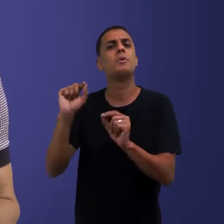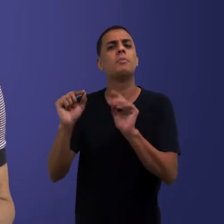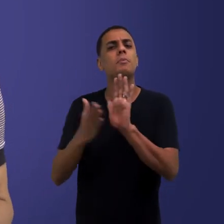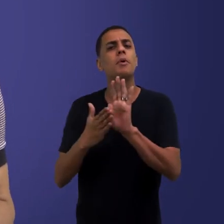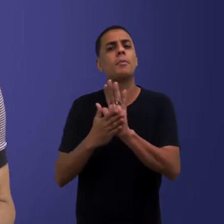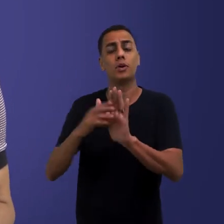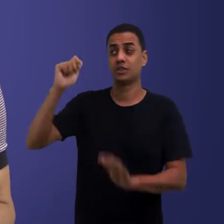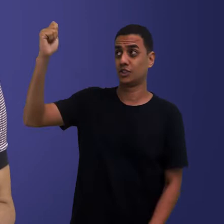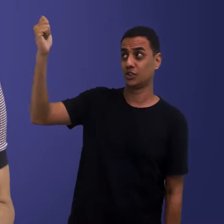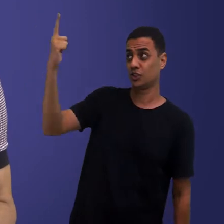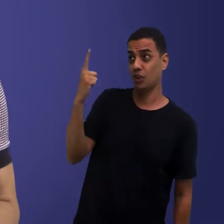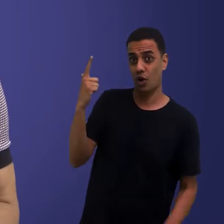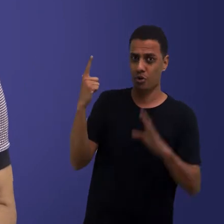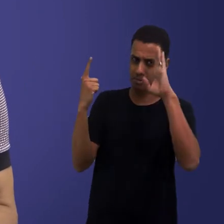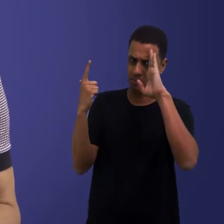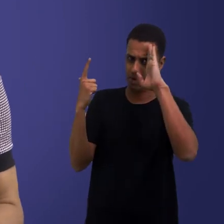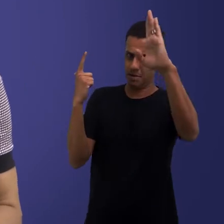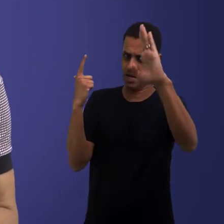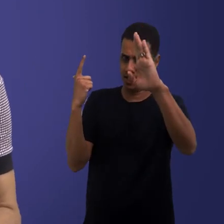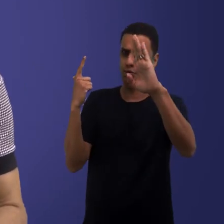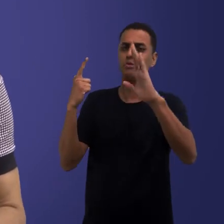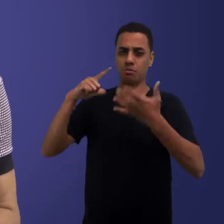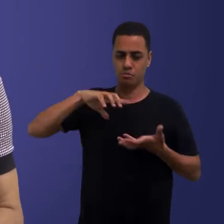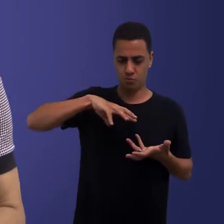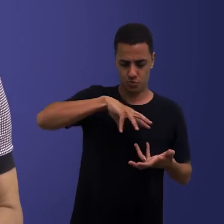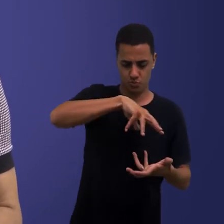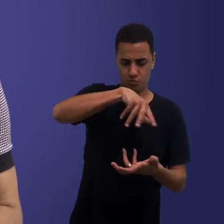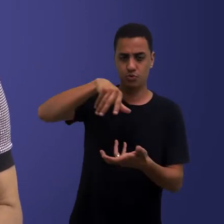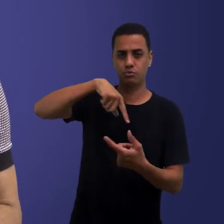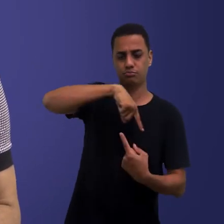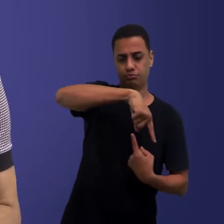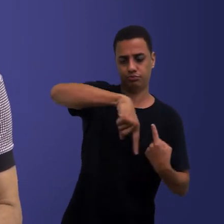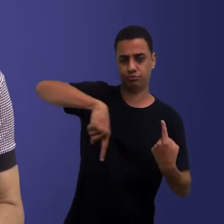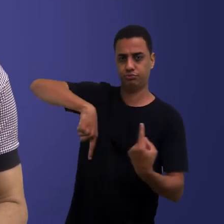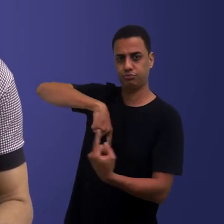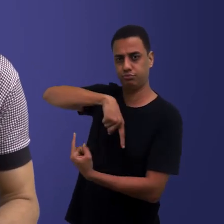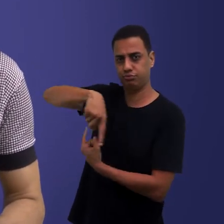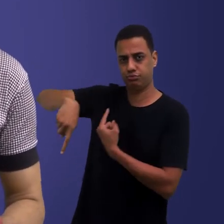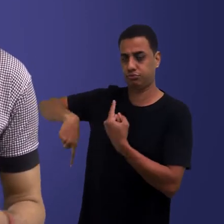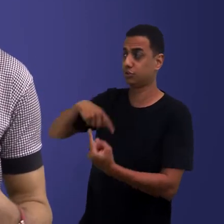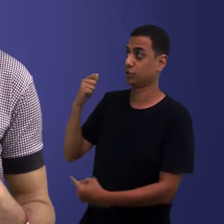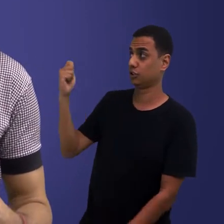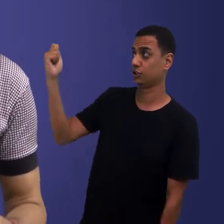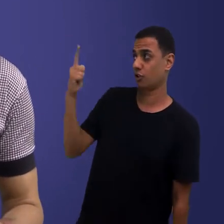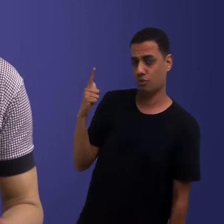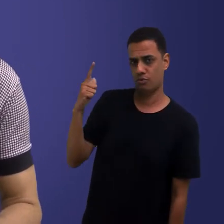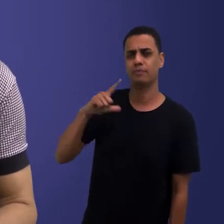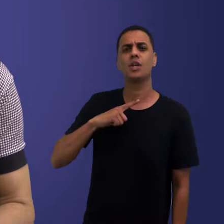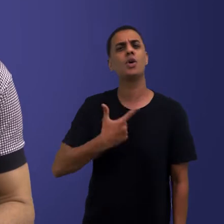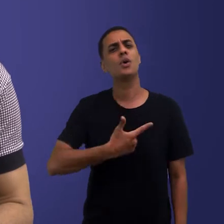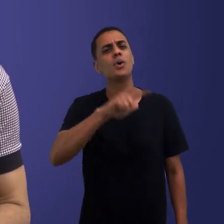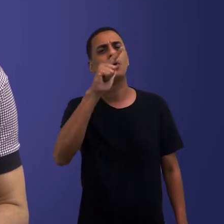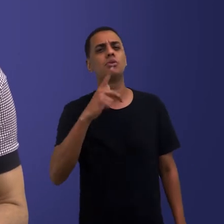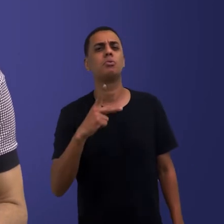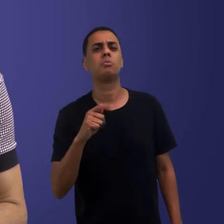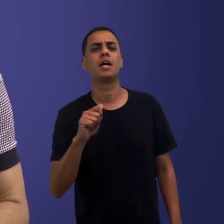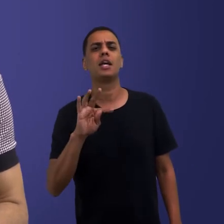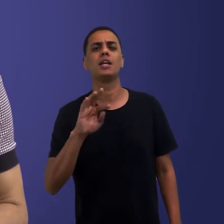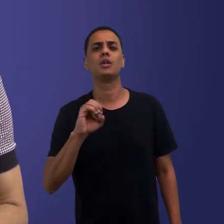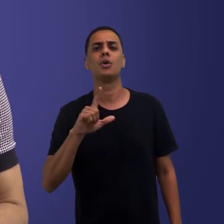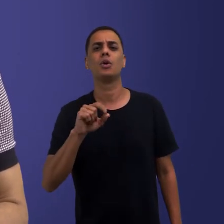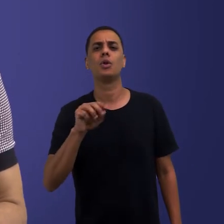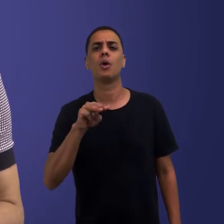o Sol no centro e a Terra girando em torno dele. Ptolomeu, influenciado pelas ideias de